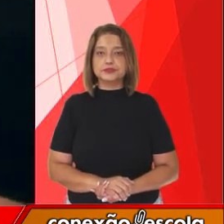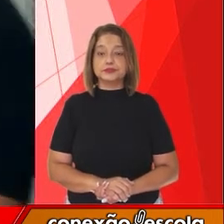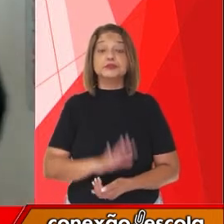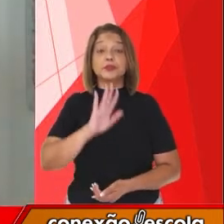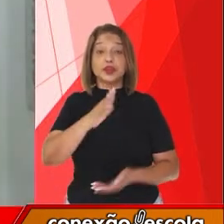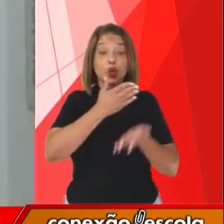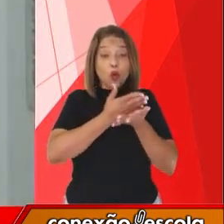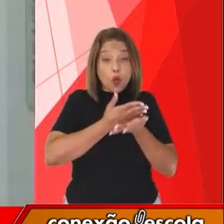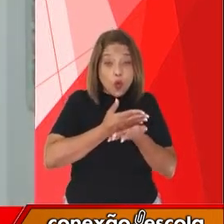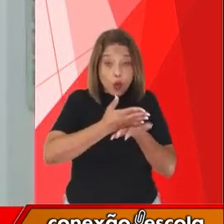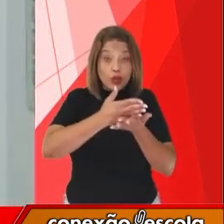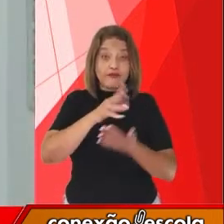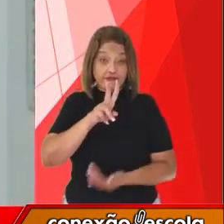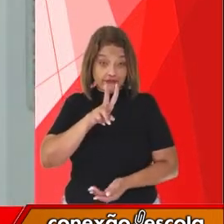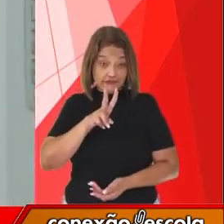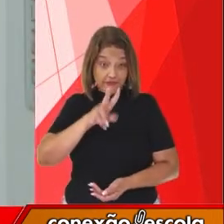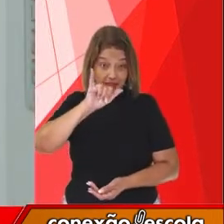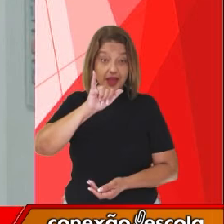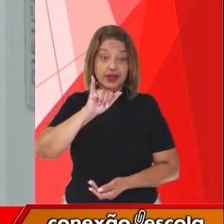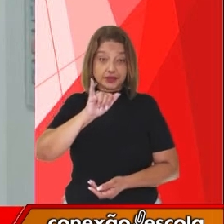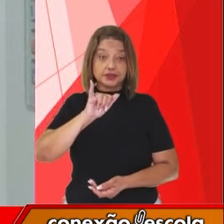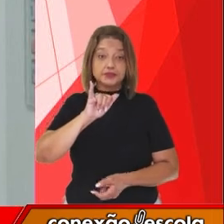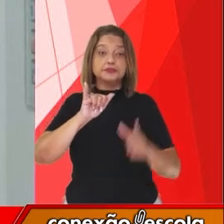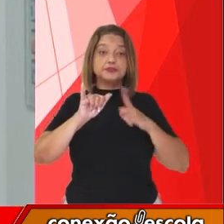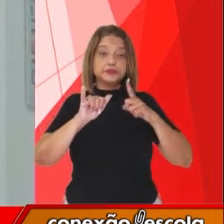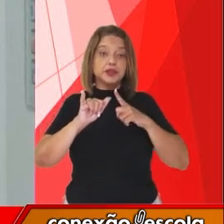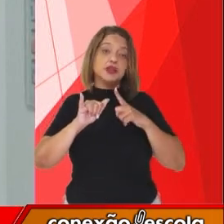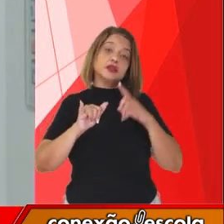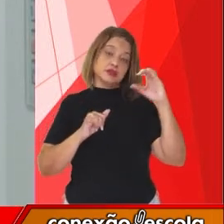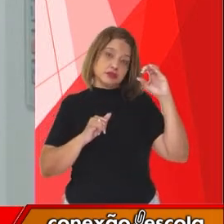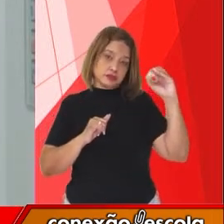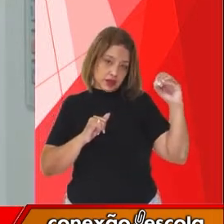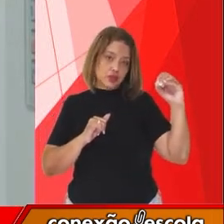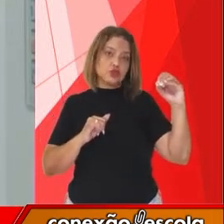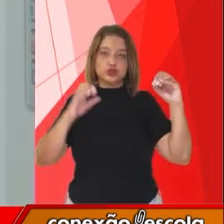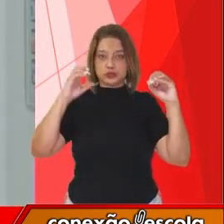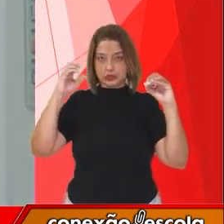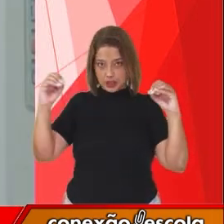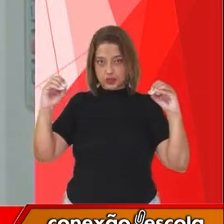No começo do jogo, quando ele está 0-0,